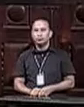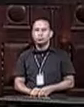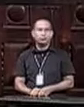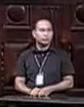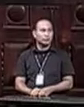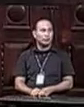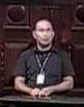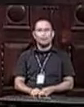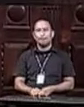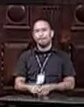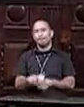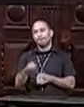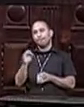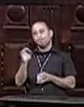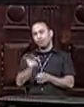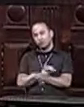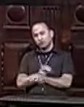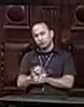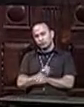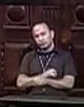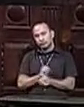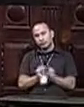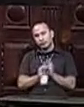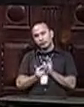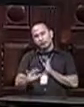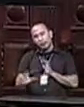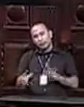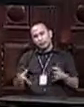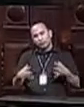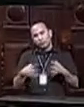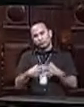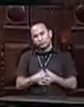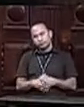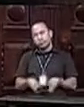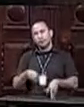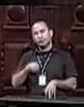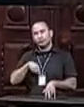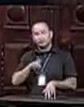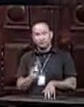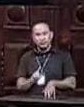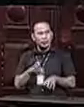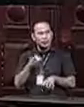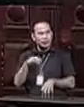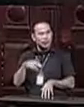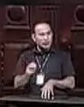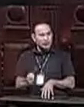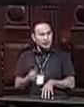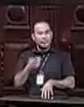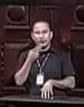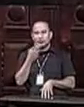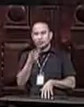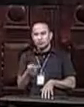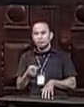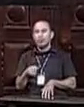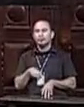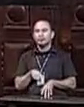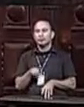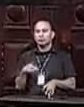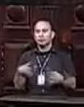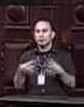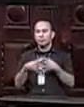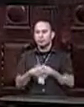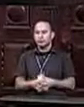projeto de lei complementar, oriundo do Senado, foi à Câmara, a Câmara o modificou e ele voltou ao Senado para completar